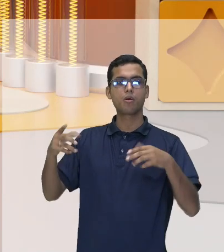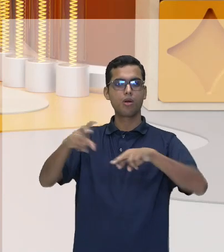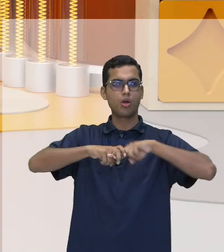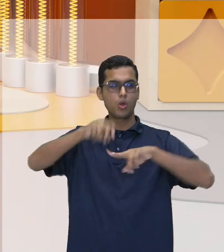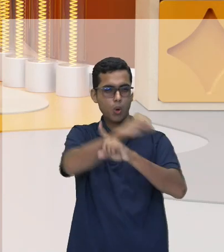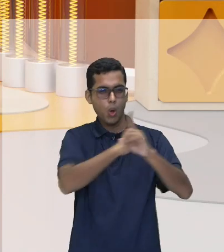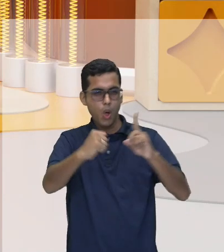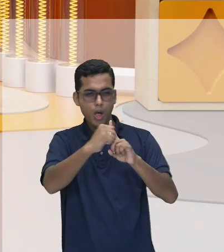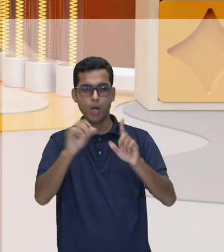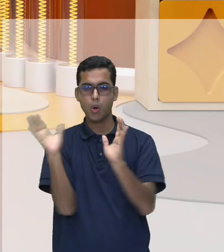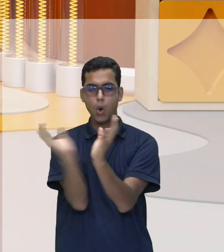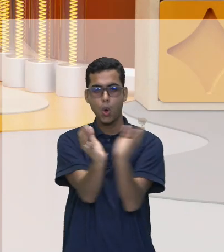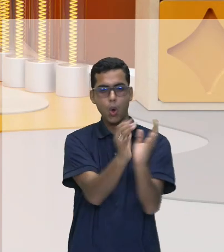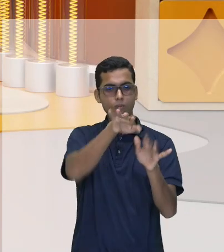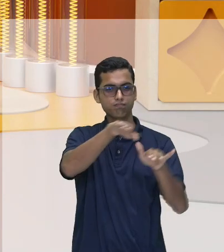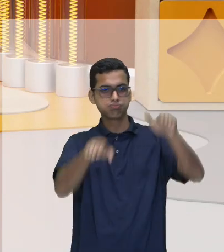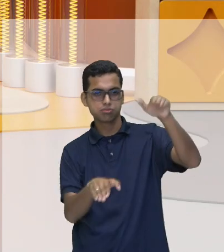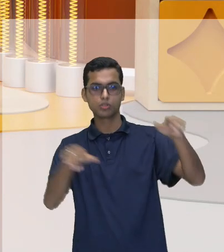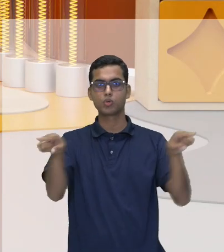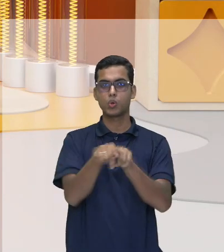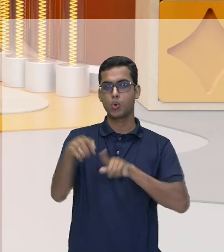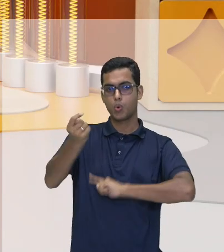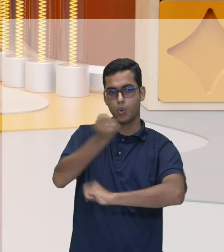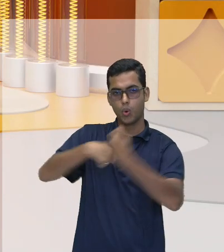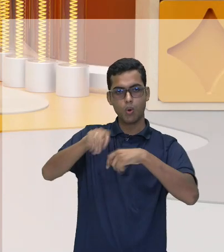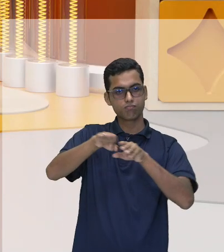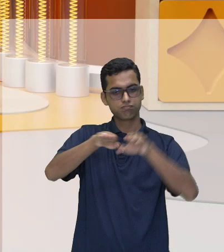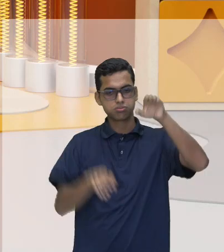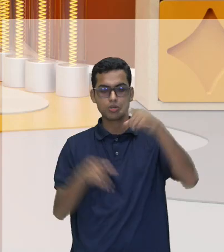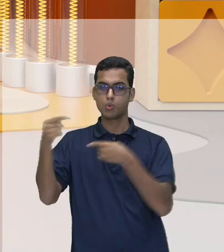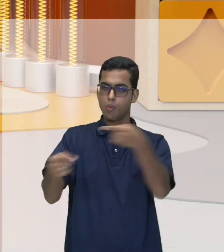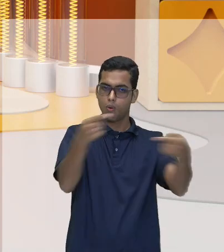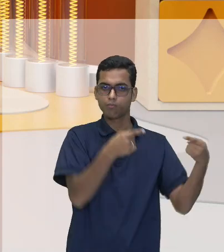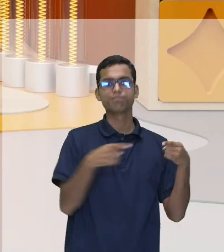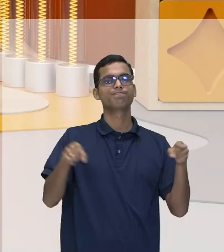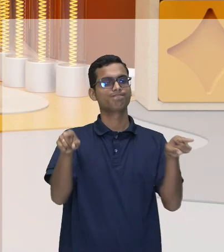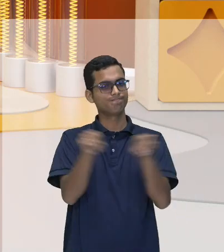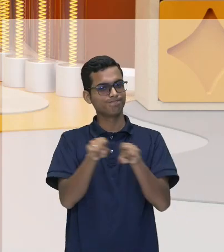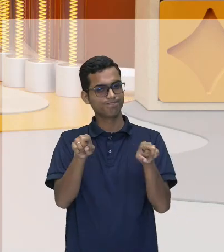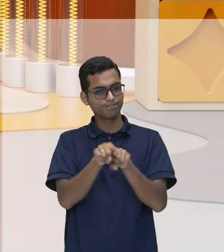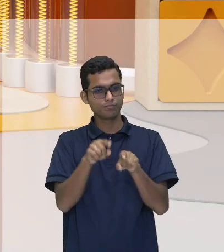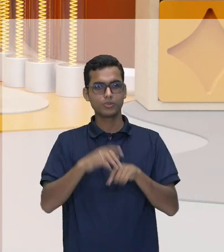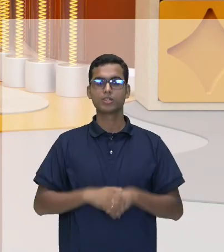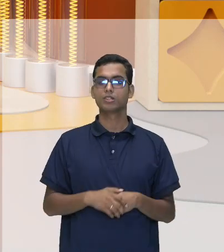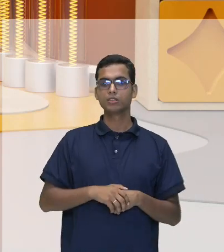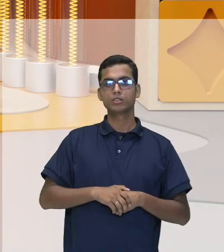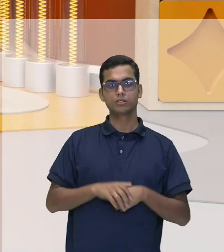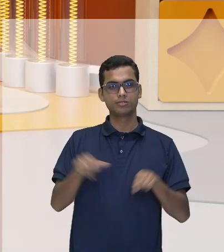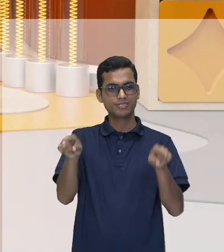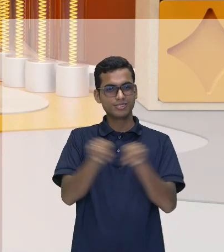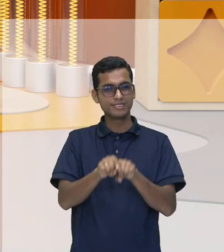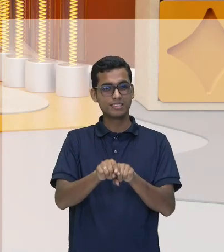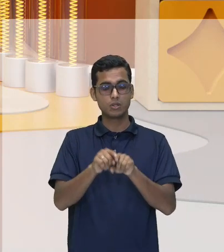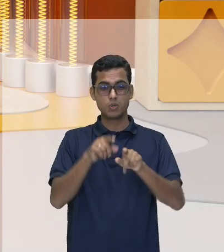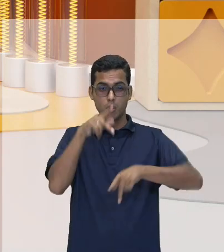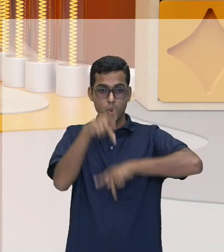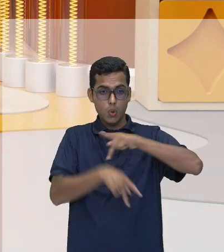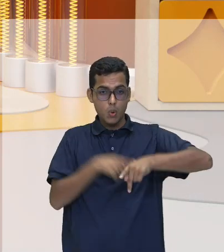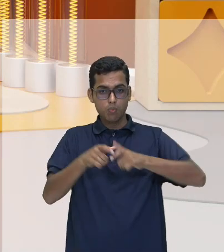nesse sentido, elas eram cobradas de um determinado valor para então receber a bênção do clérigo e